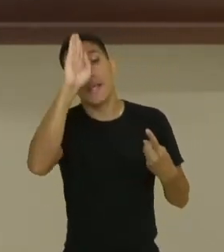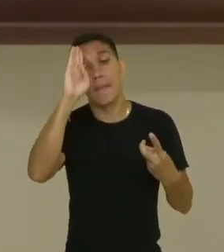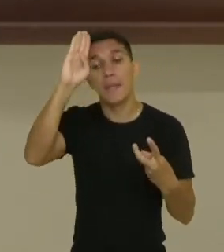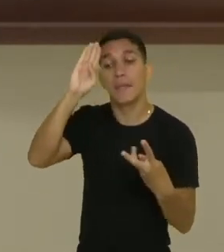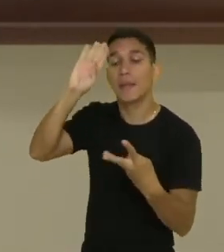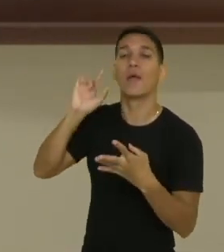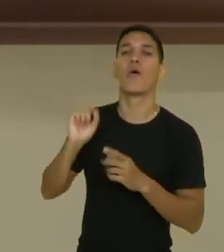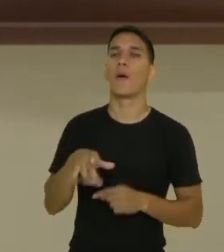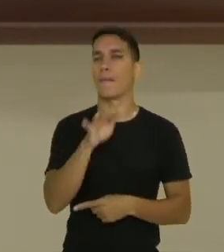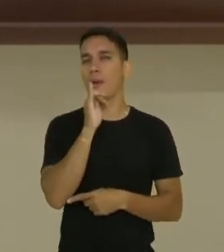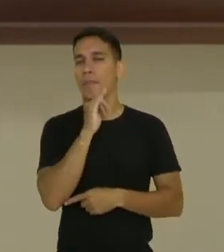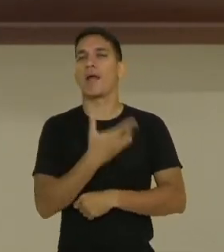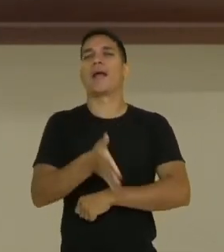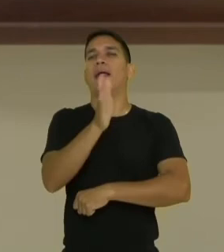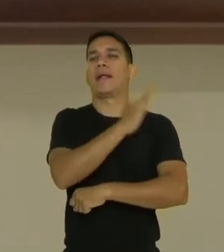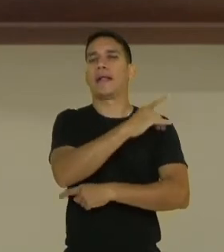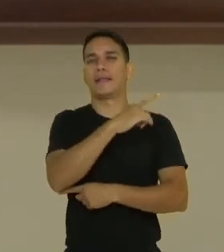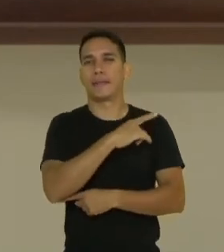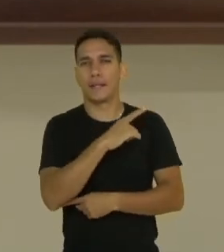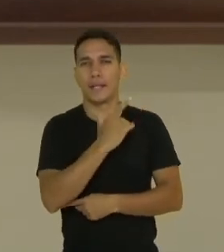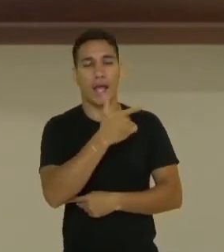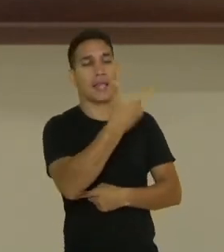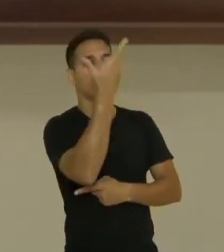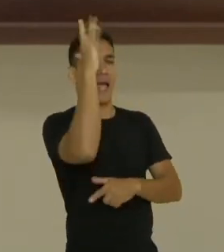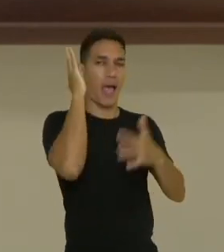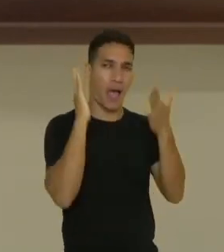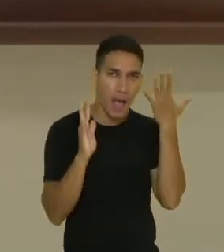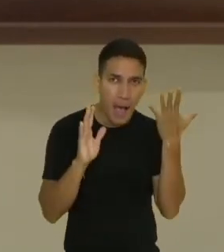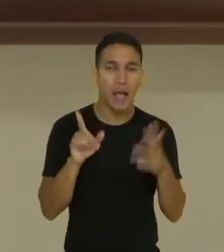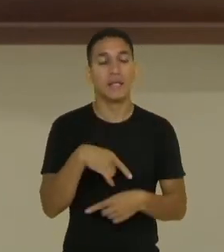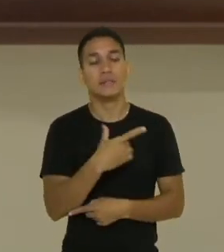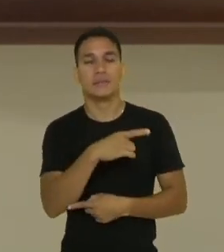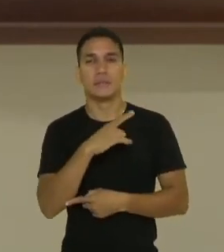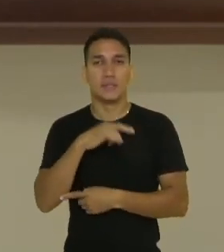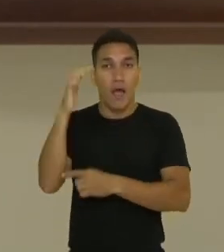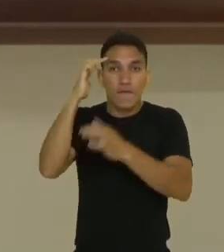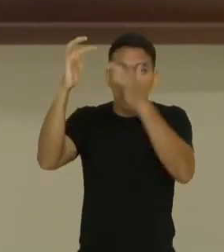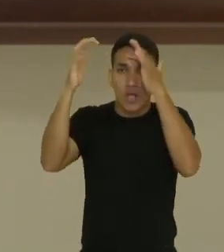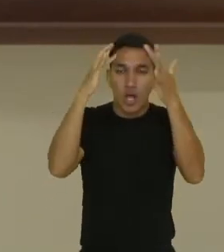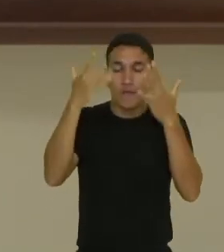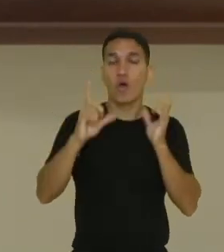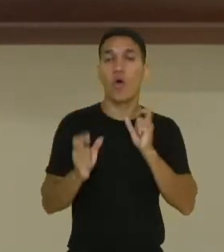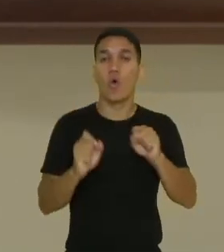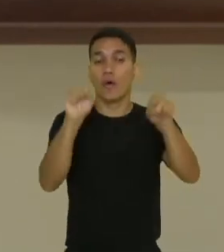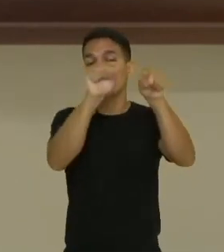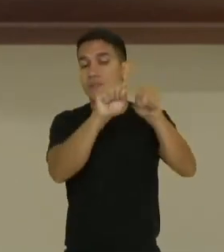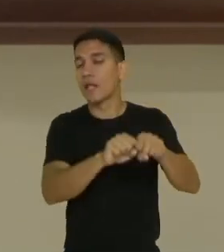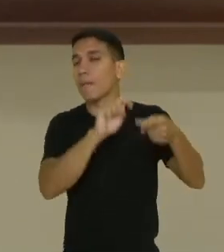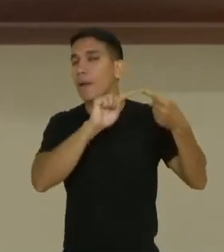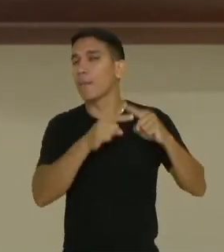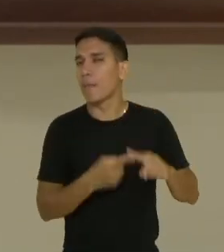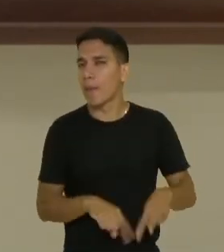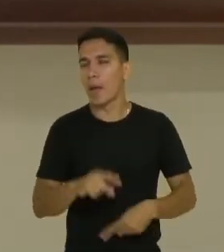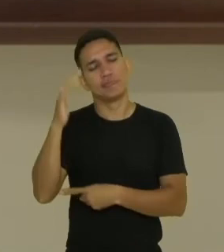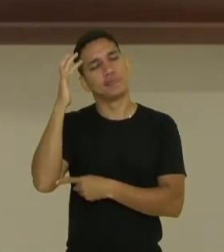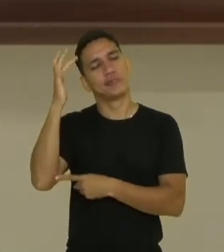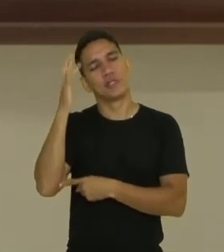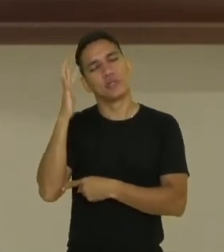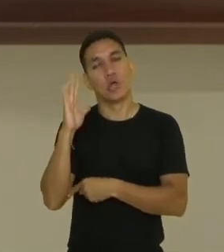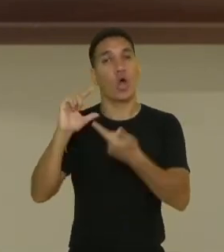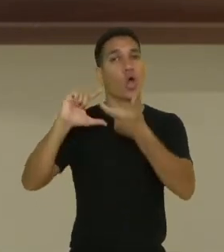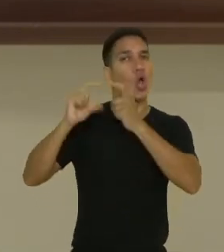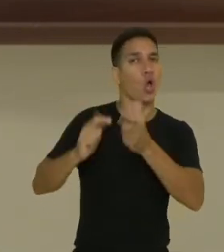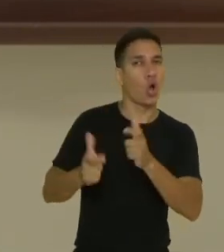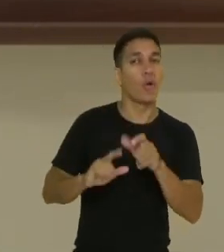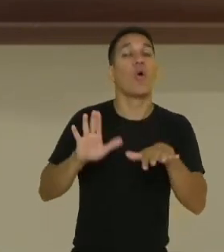a natureza, né? No período sistemático, a gente vê a filosofia como um sistema. O Aristóteles pensou em lógica. Então faça